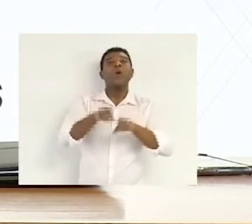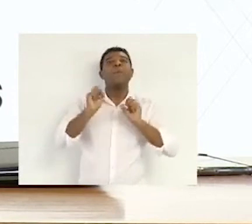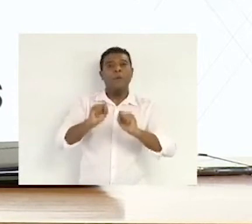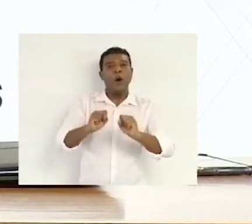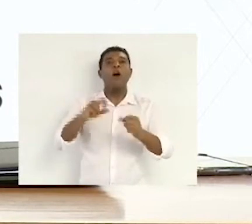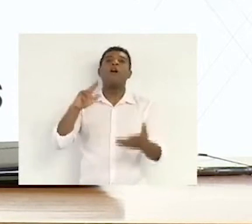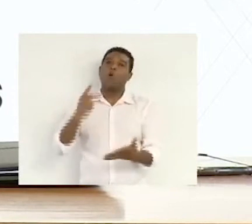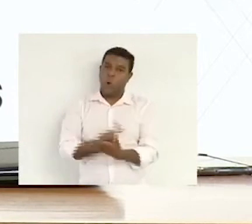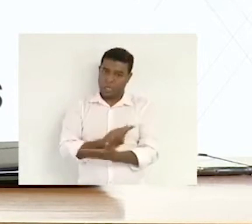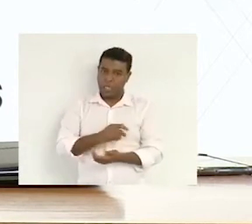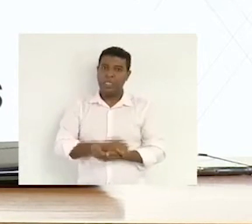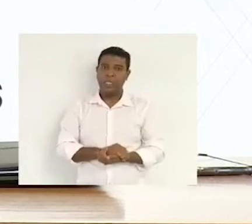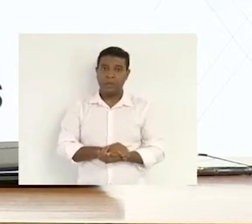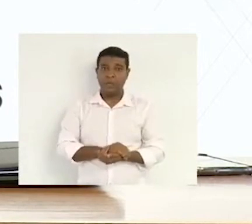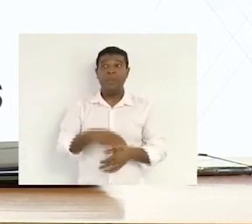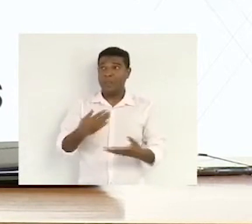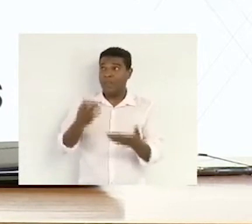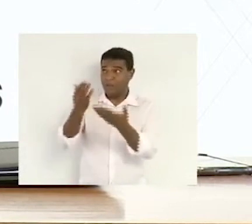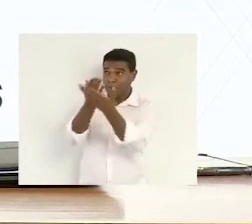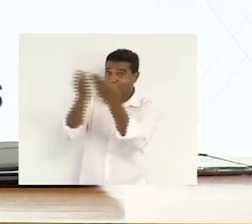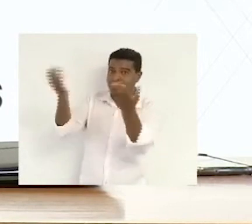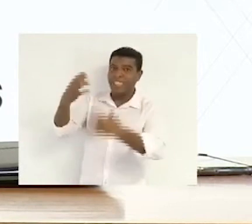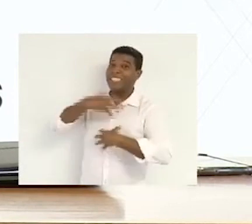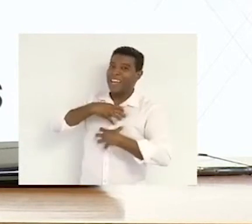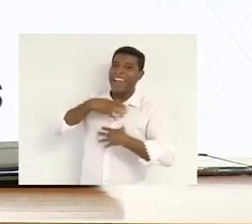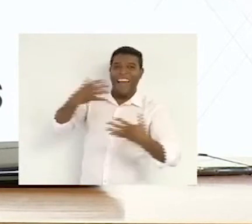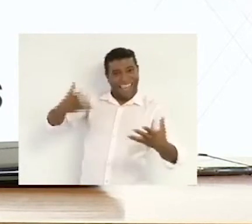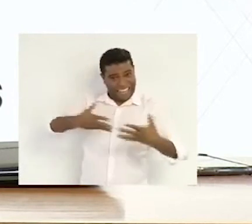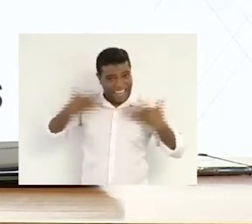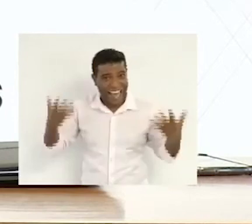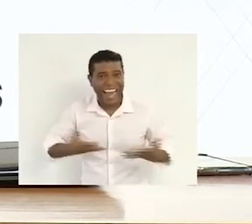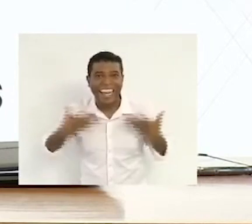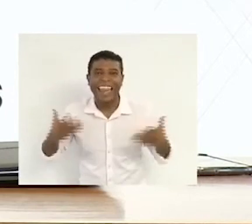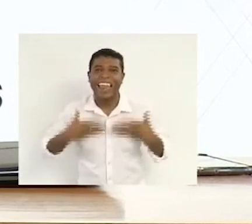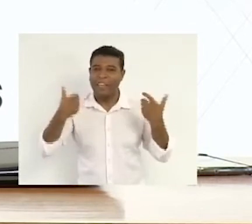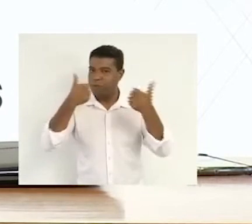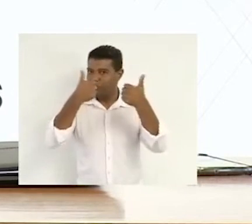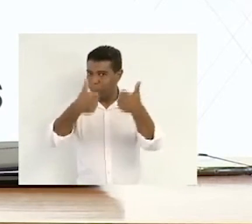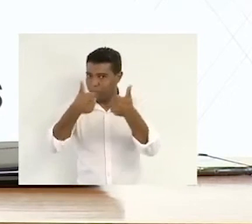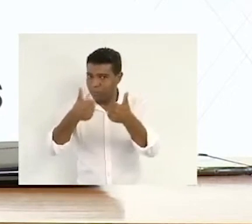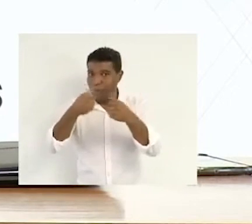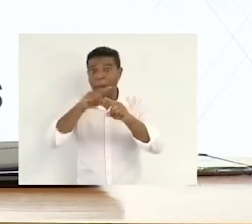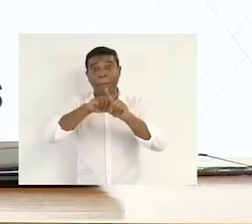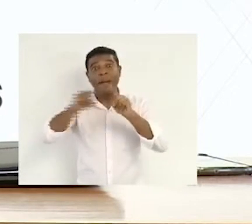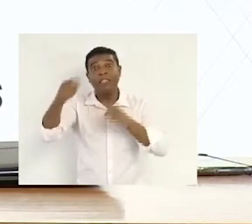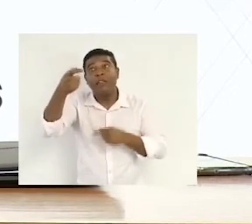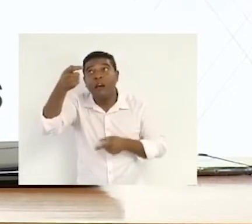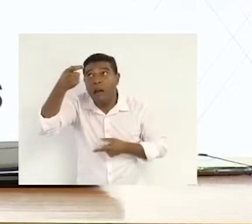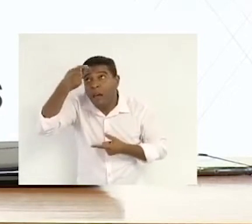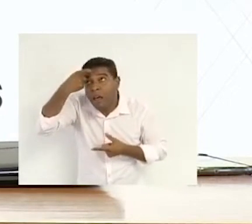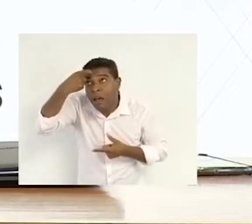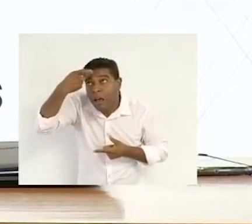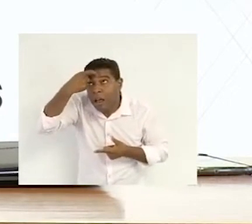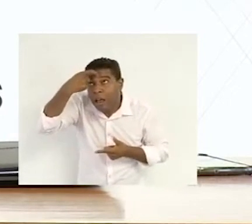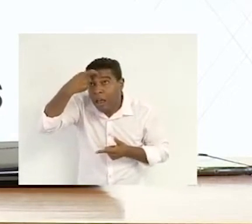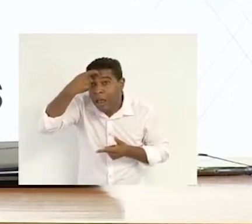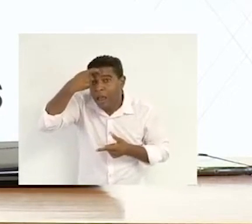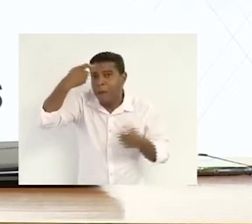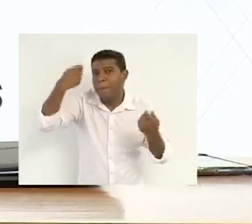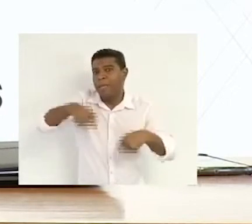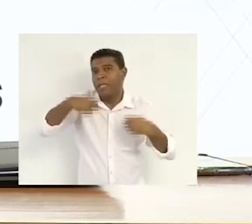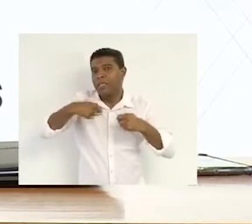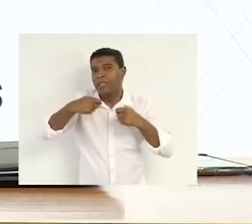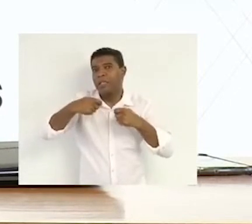com bastante alegria, obviamente, mas com consciência da responsabilidade que isso